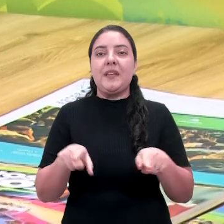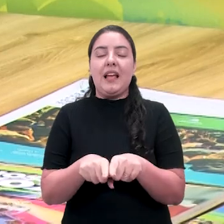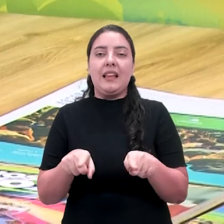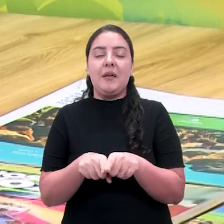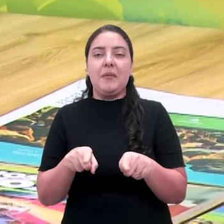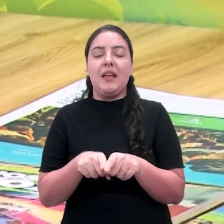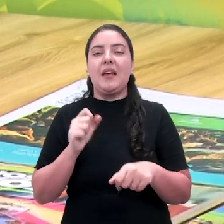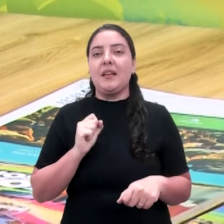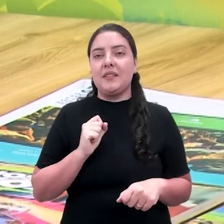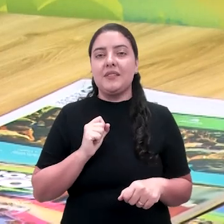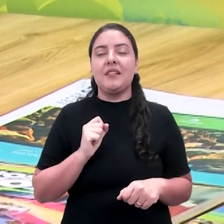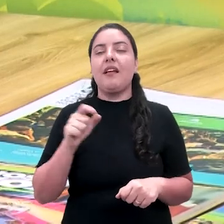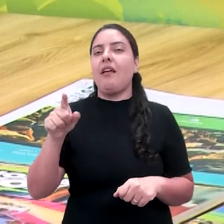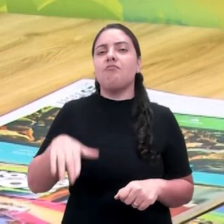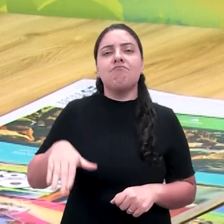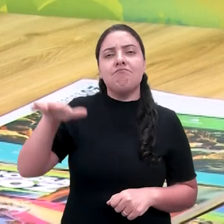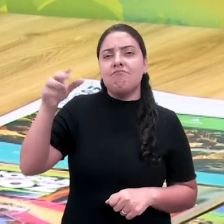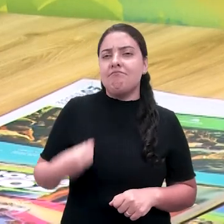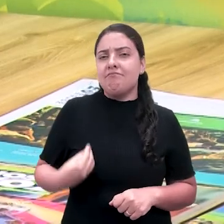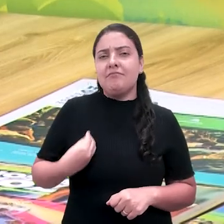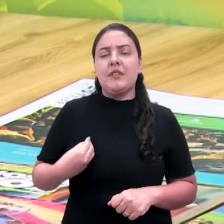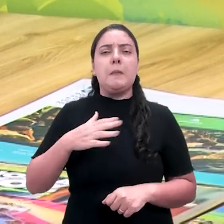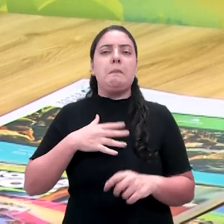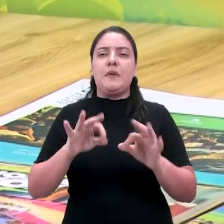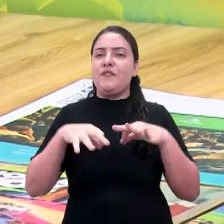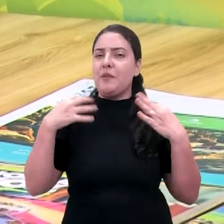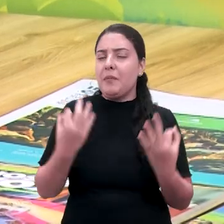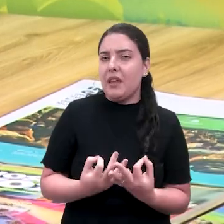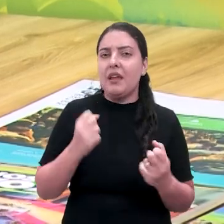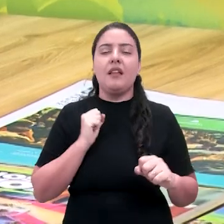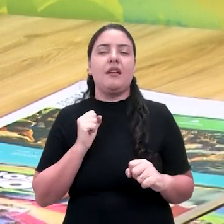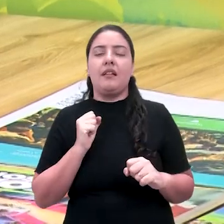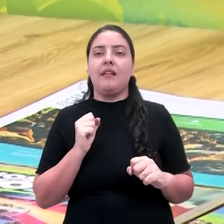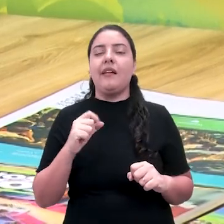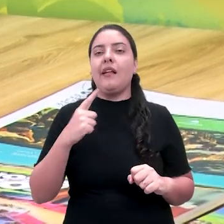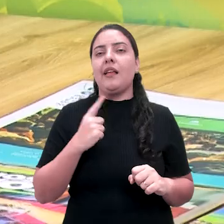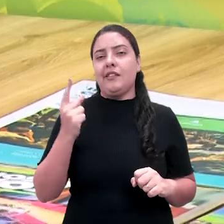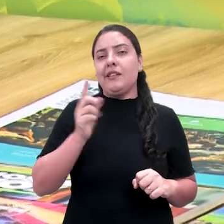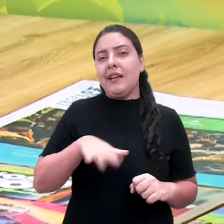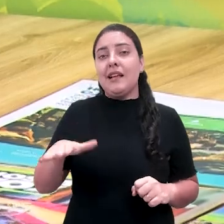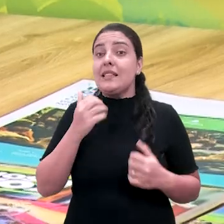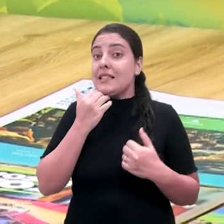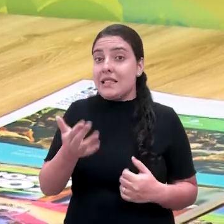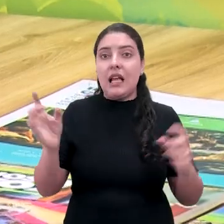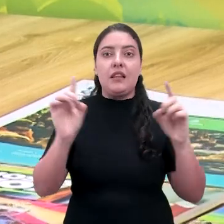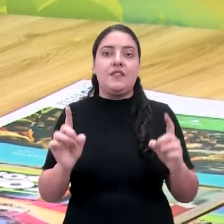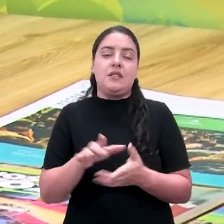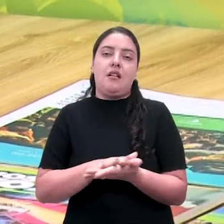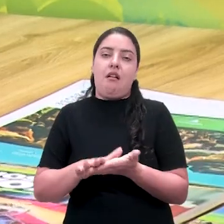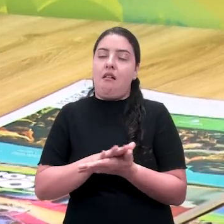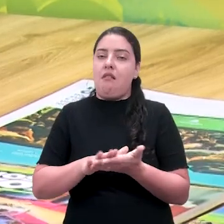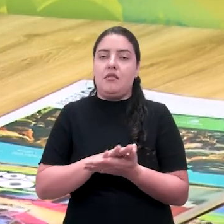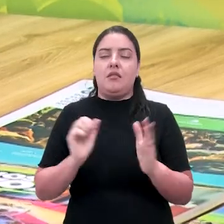Pacatuba, e cresci ali em torno da minha família, como uma criança sem deficiência,